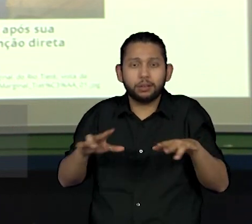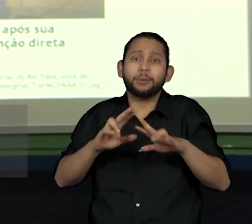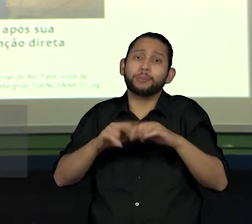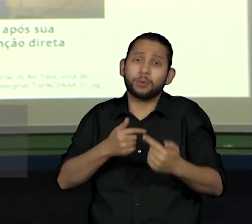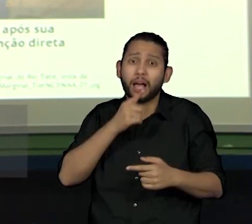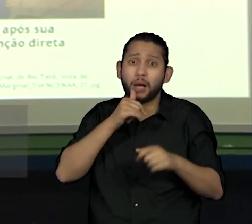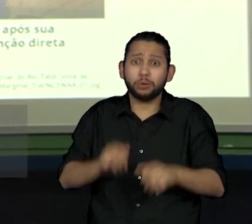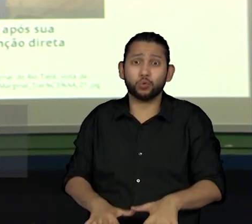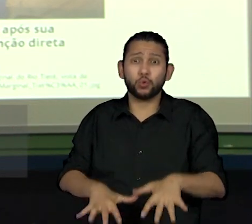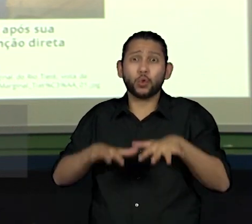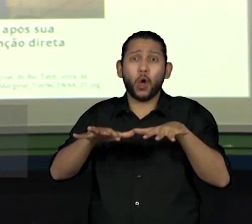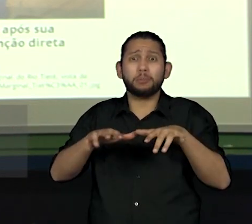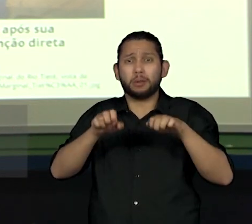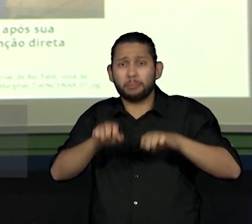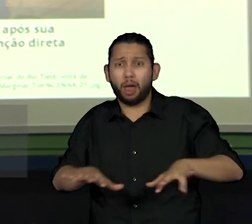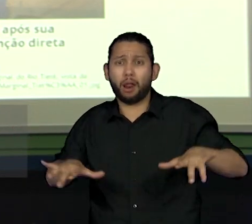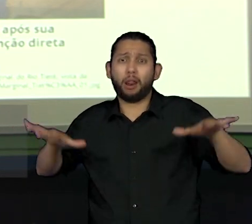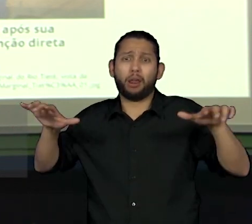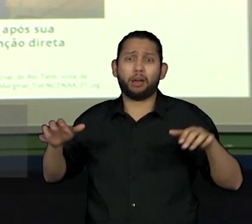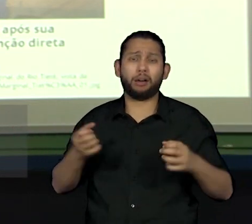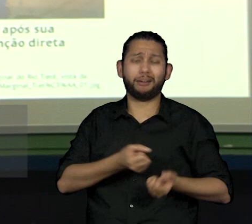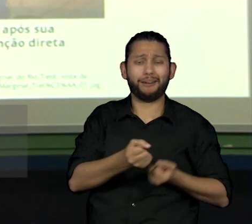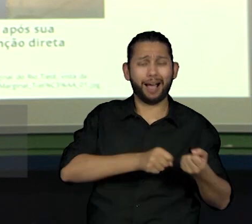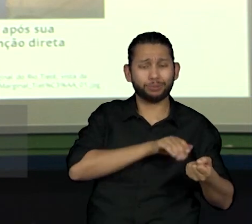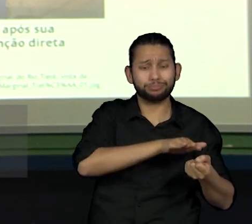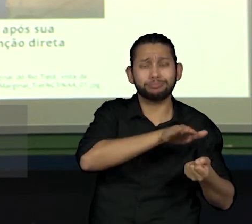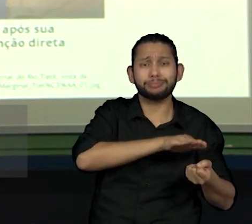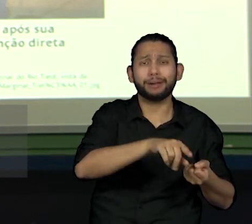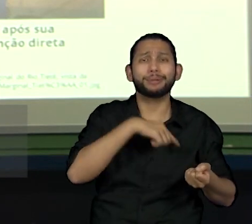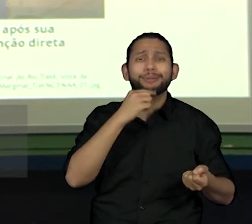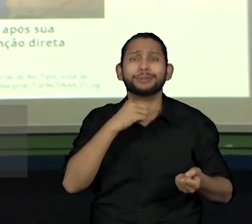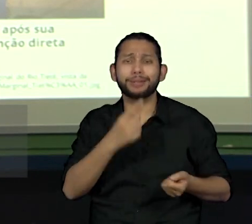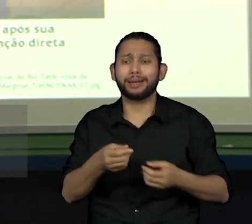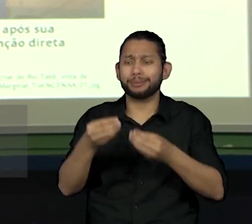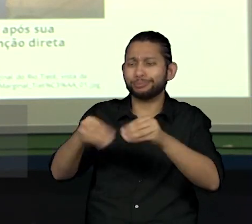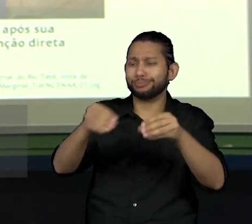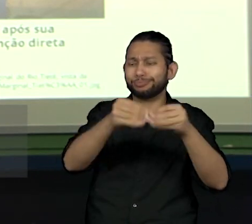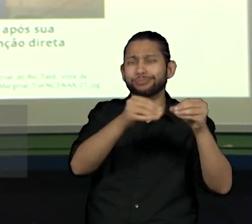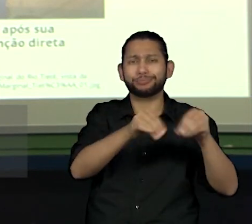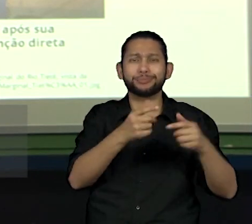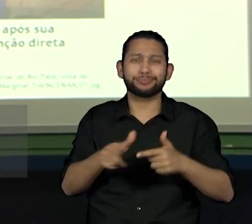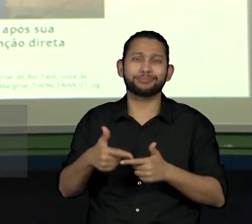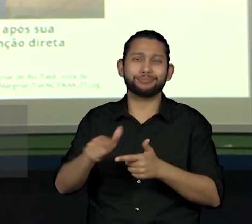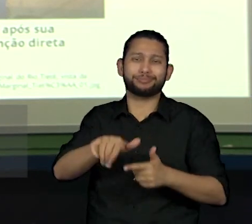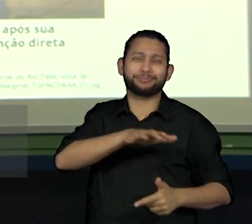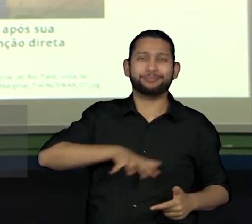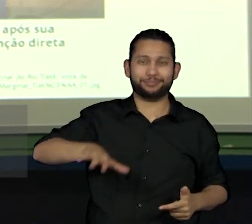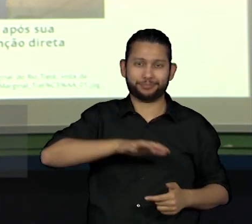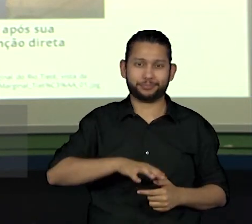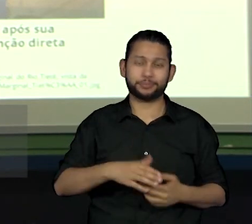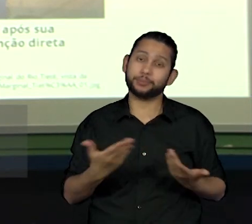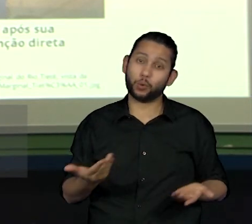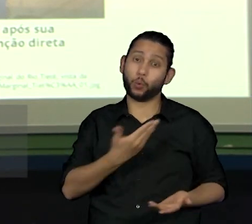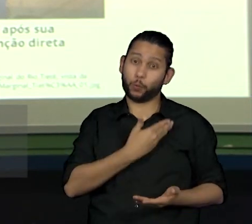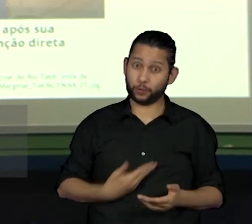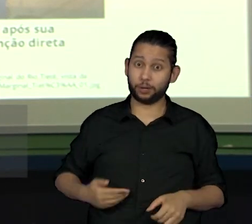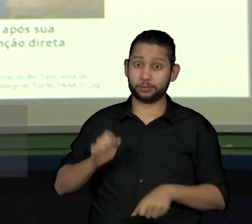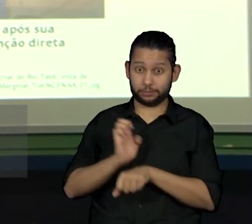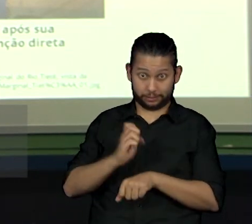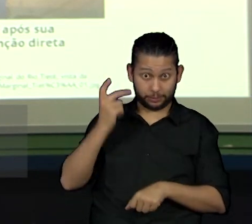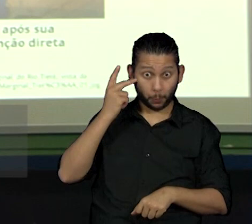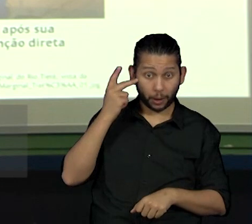geravam transtornos, os carros não poderiam circular, a economia era prejudicada. Então, o governo do estado de São